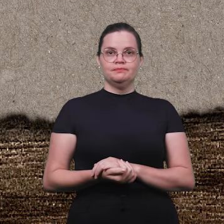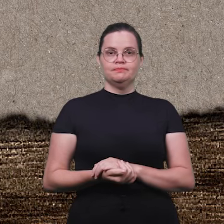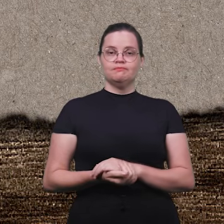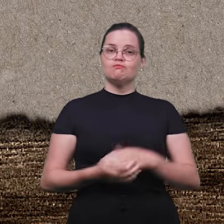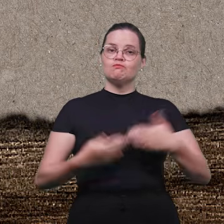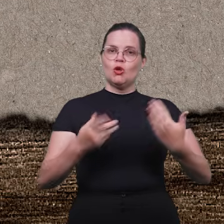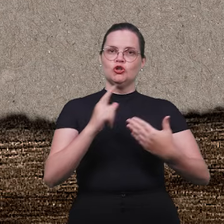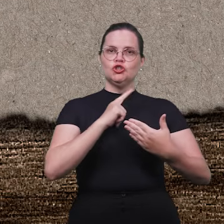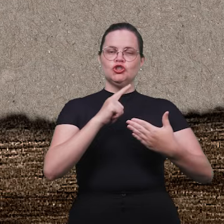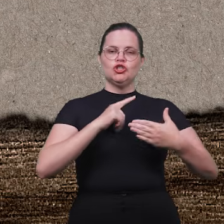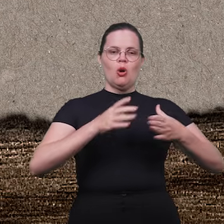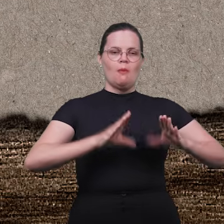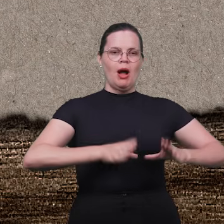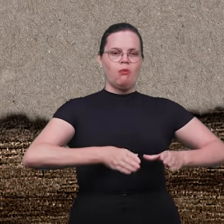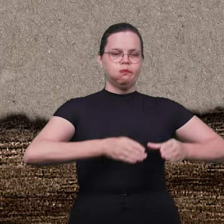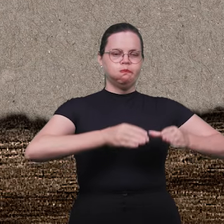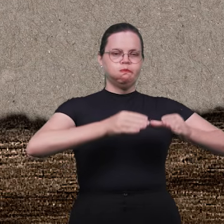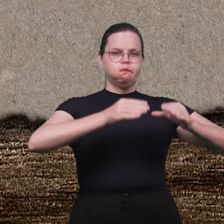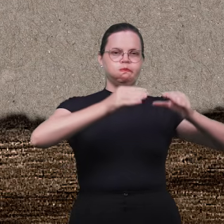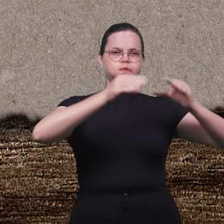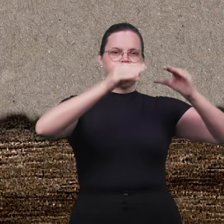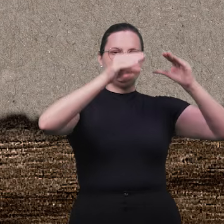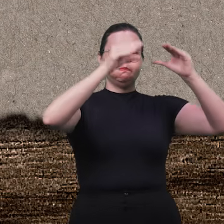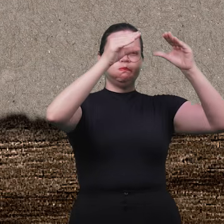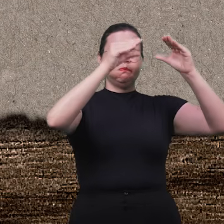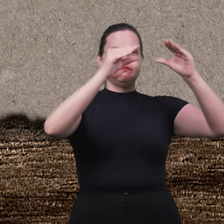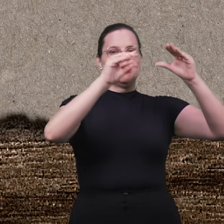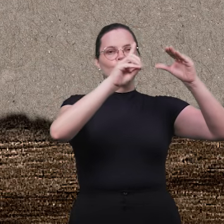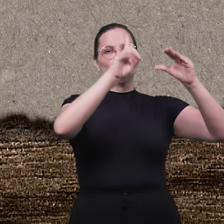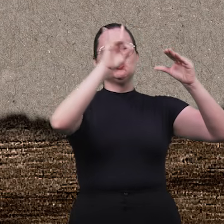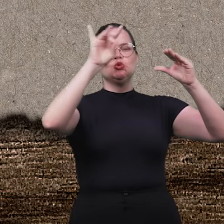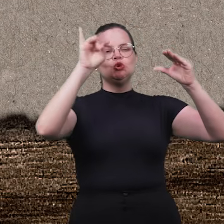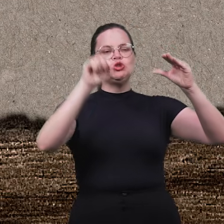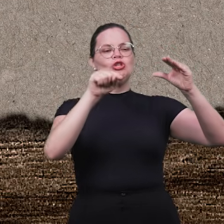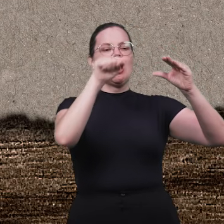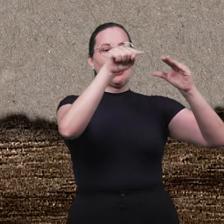Porquanto a nuvem do Senhor estava de dia sobre o